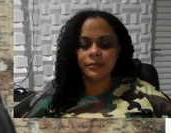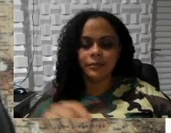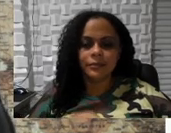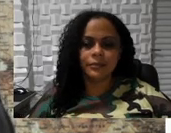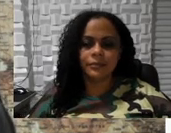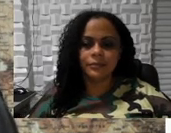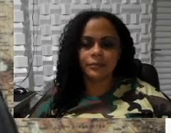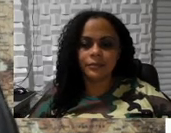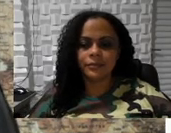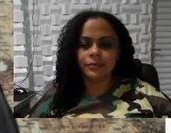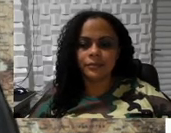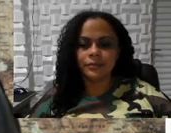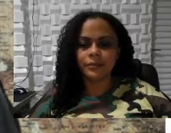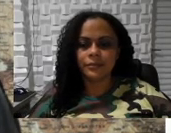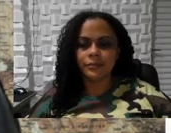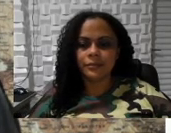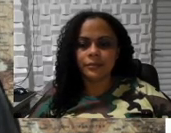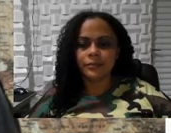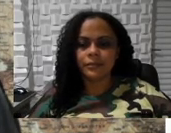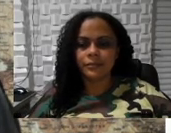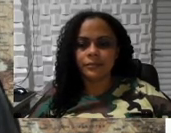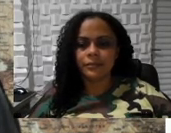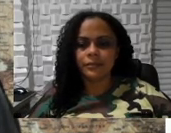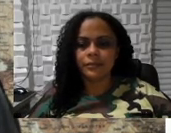gente tem uma palavra oxítona.